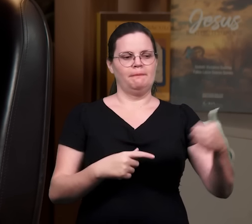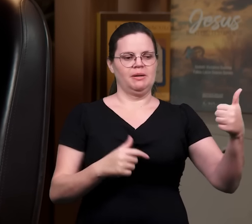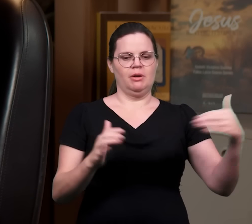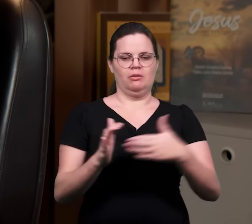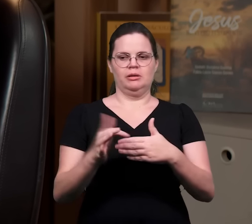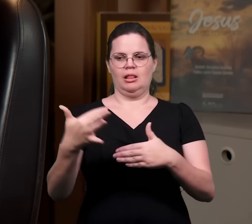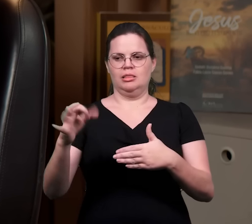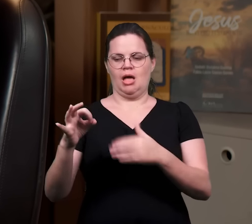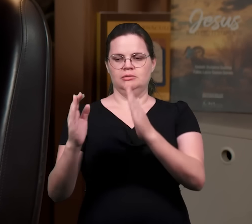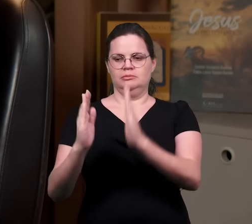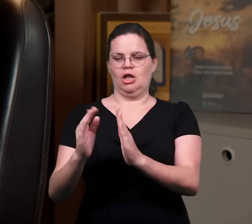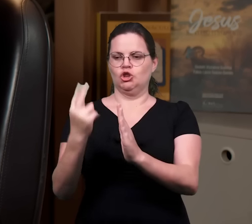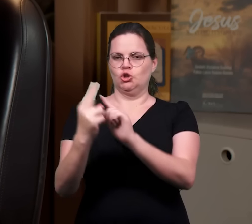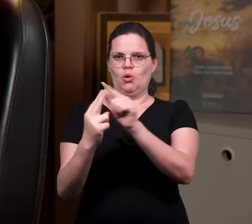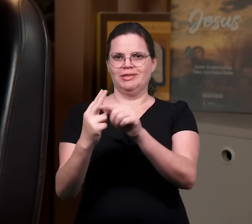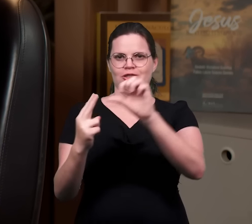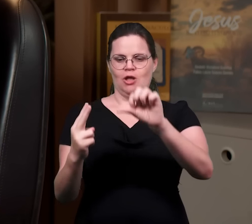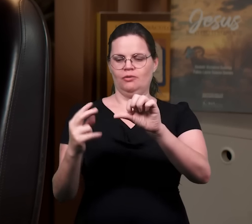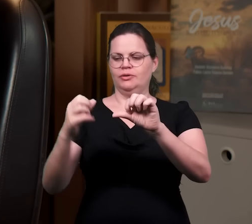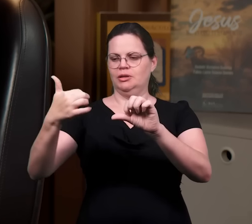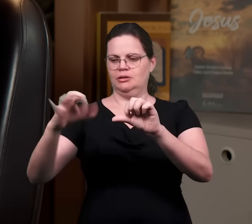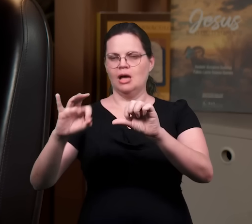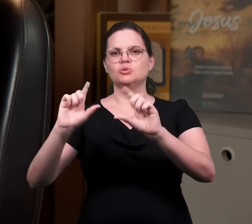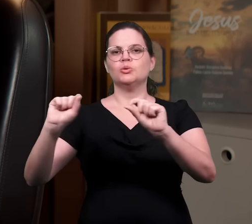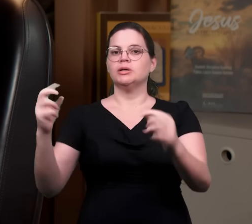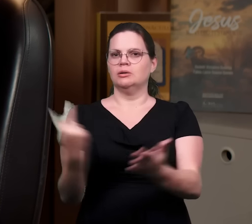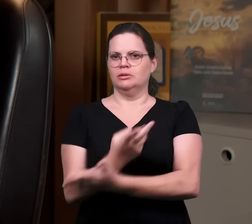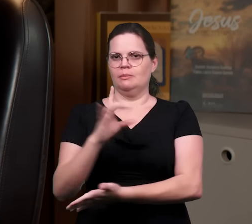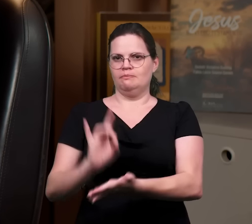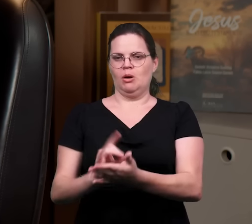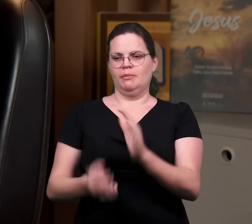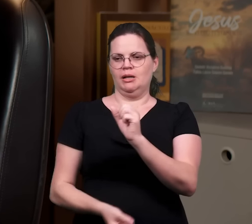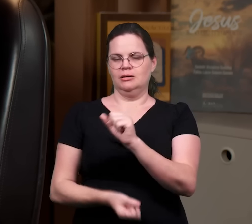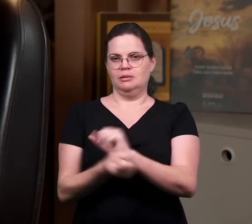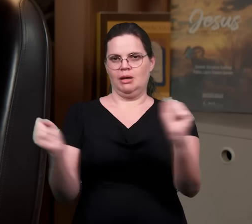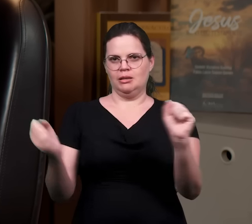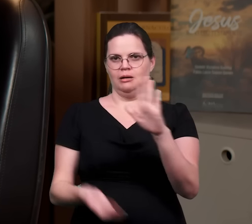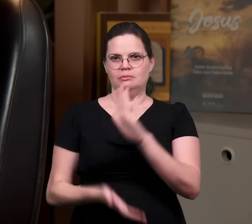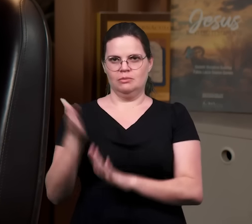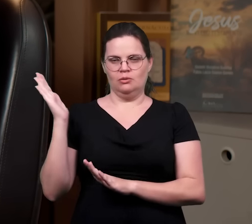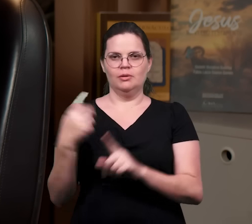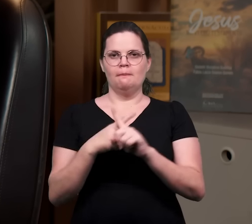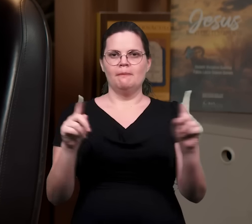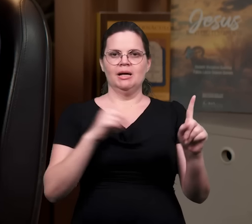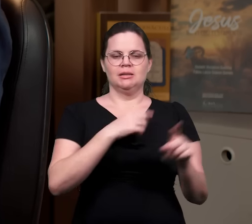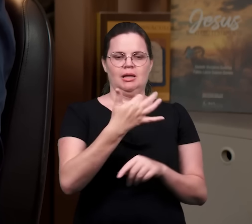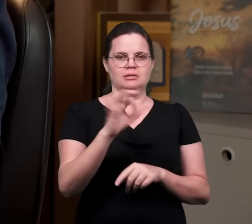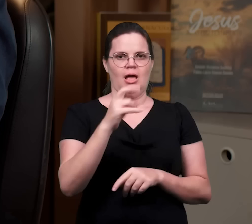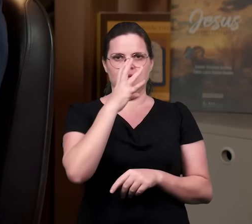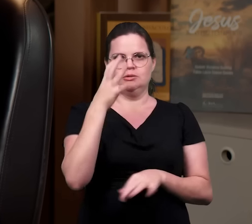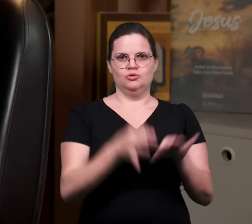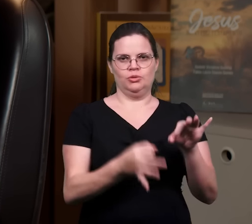ali a saída de Israel do Egito. Mas Deus operou vários sinais que a Bíblia traz como as 10 pragas, né? Os 10 sinais.